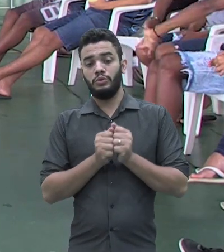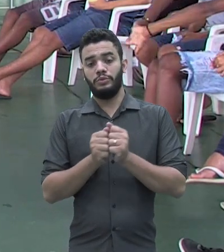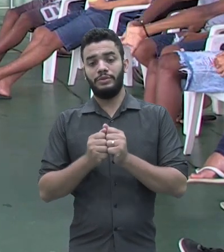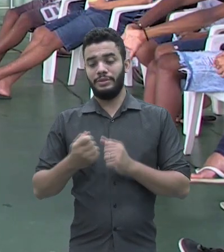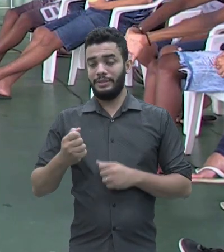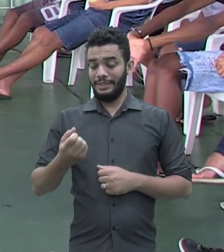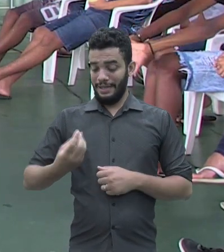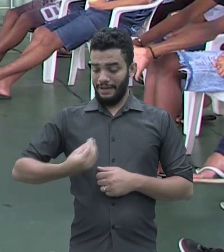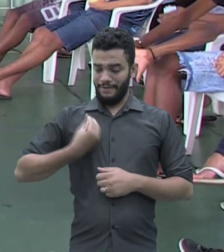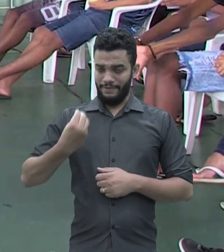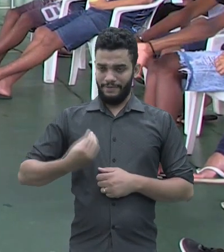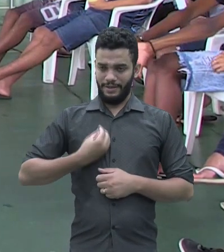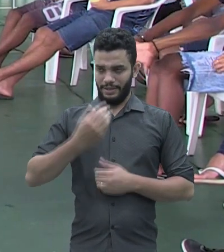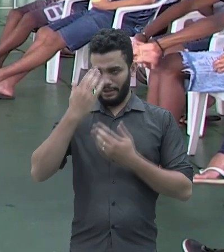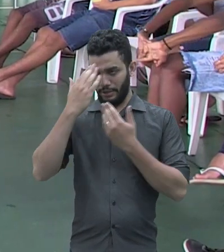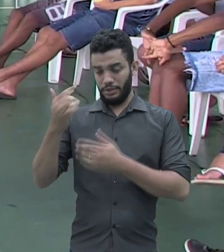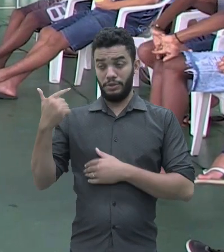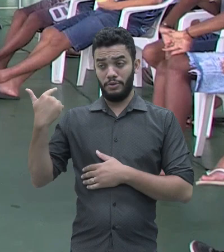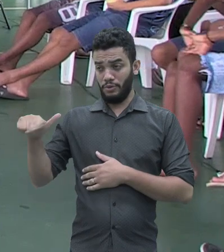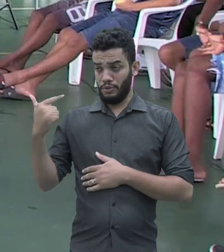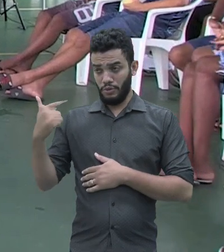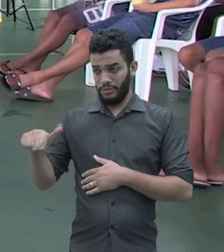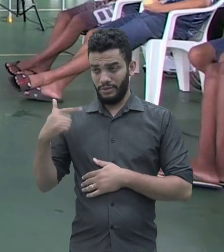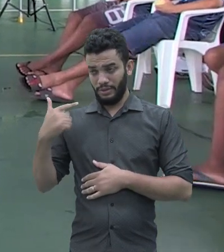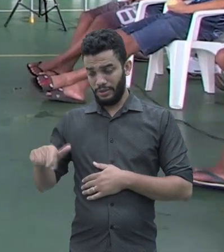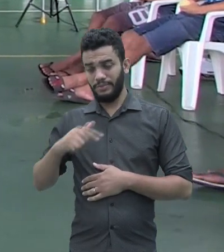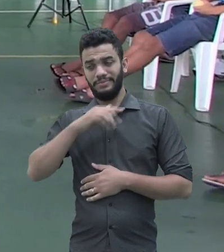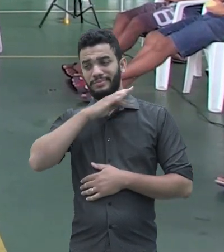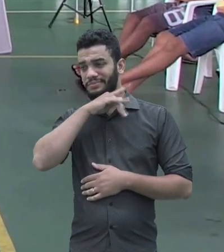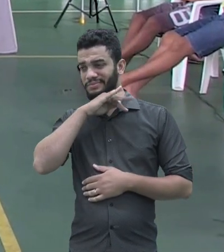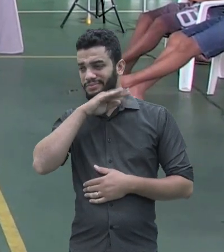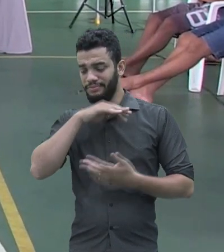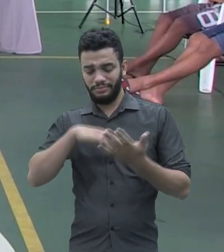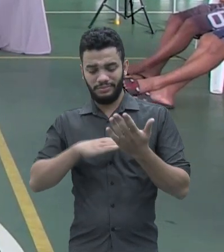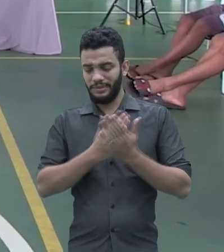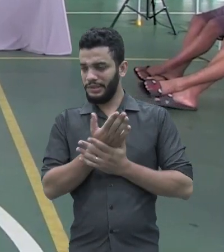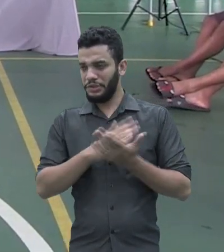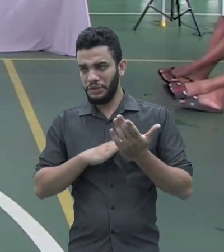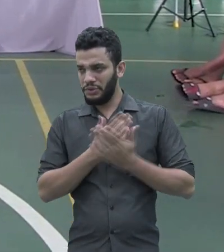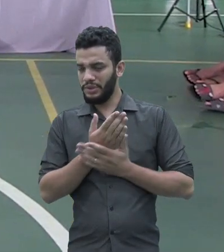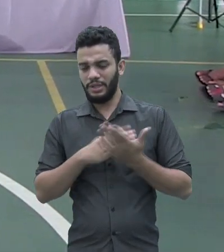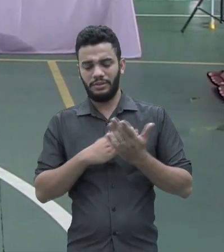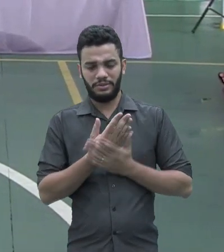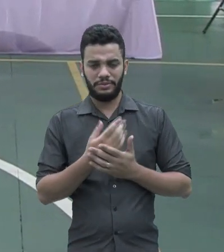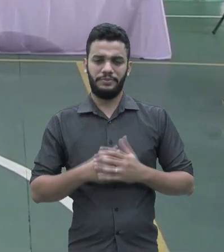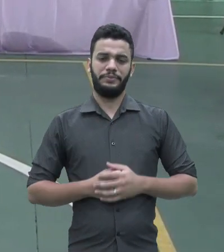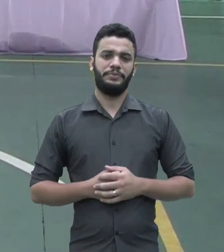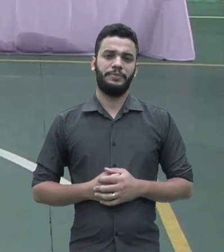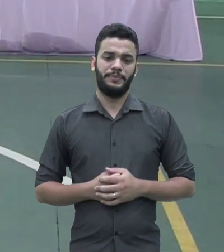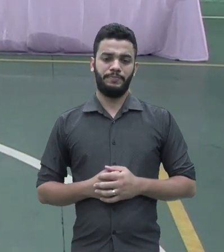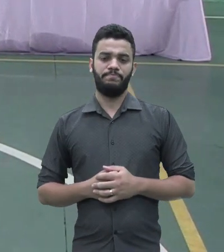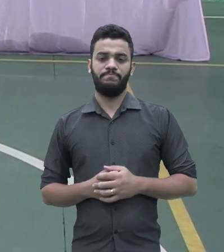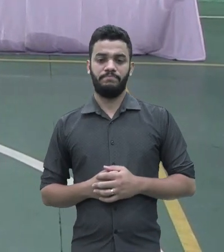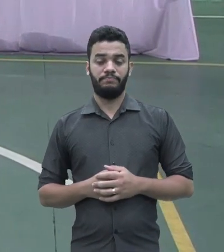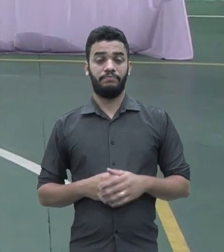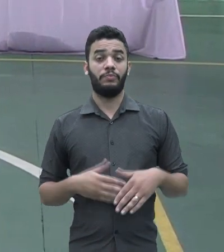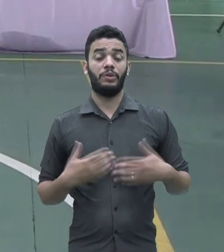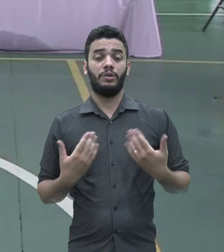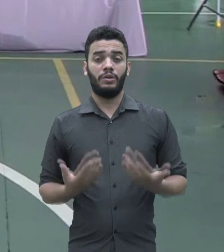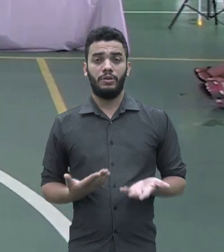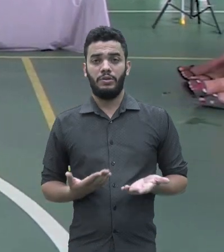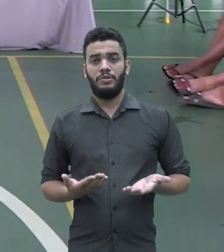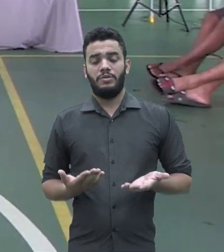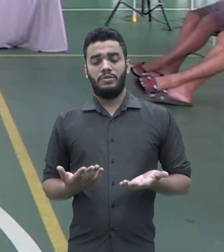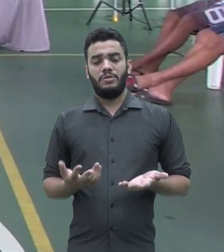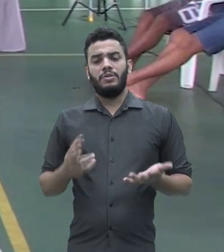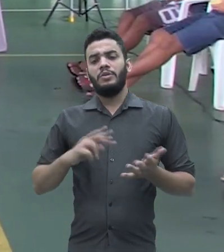sem gratidão é estéril e vazia de significado. Primeiro, o que é estéril,